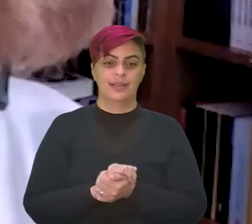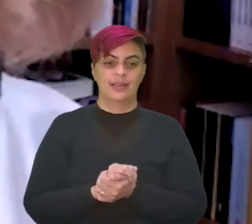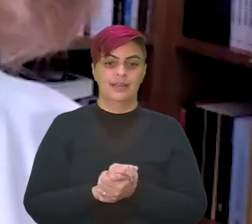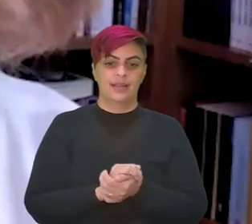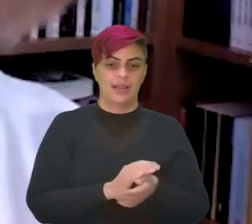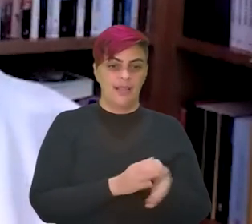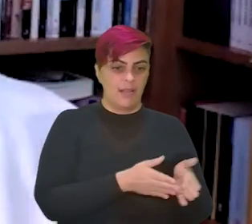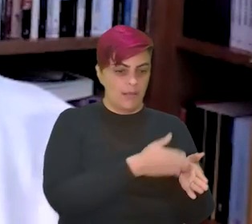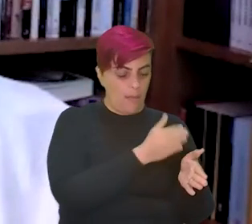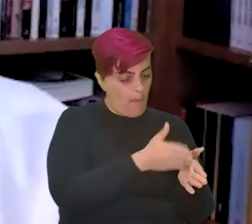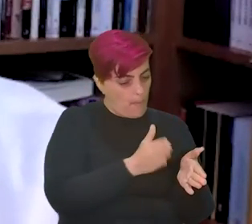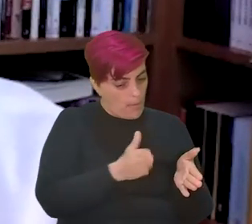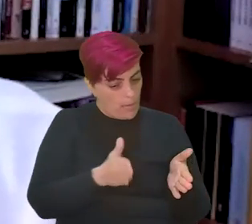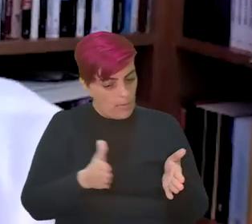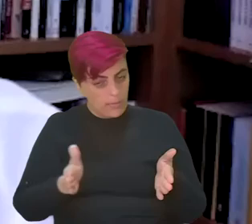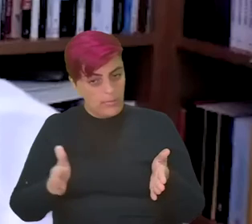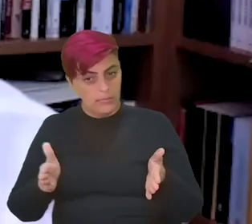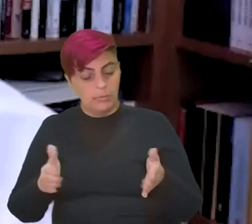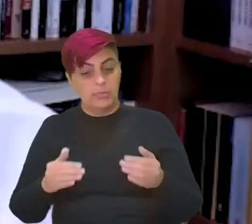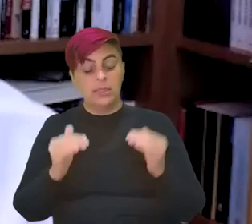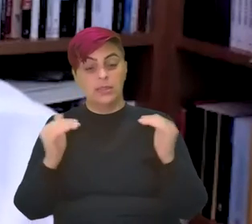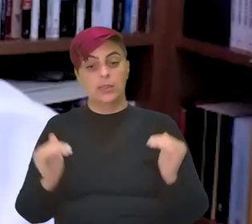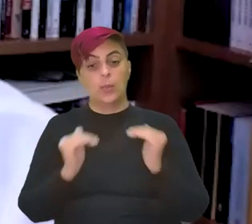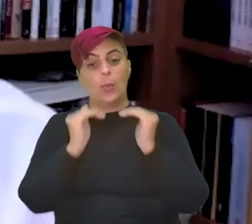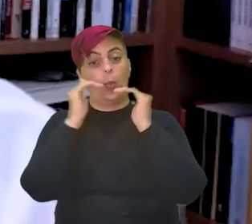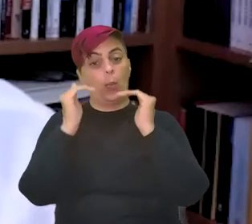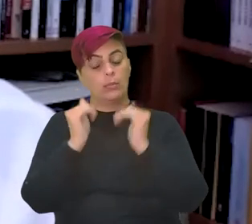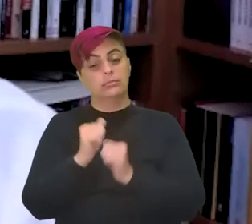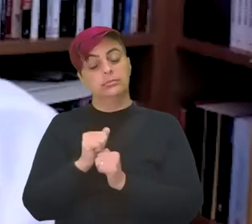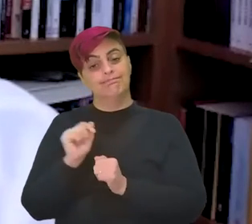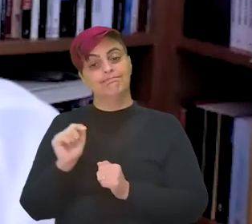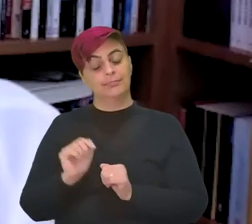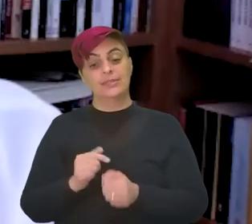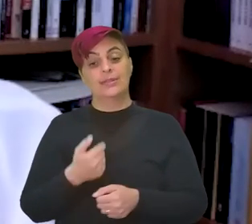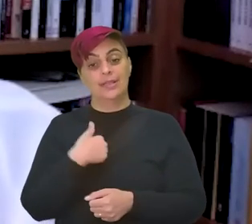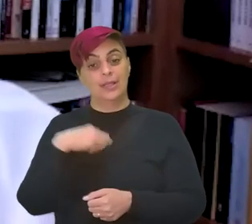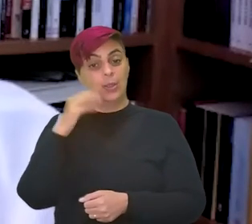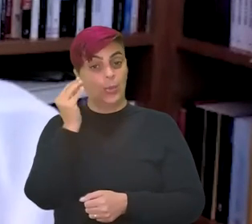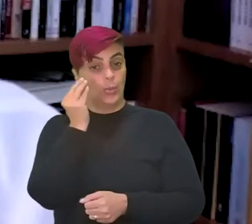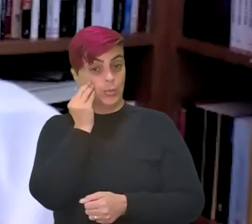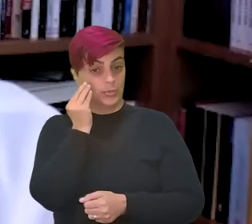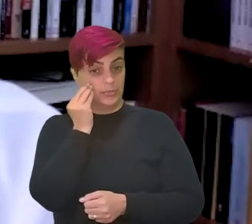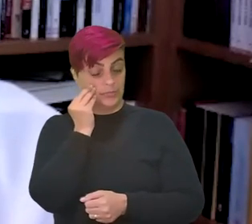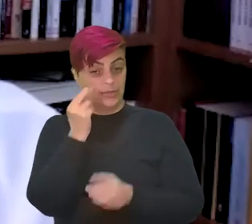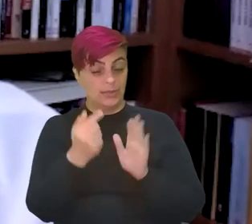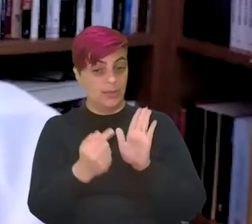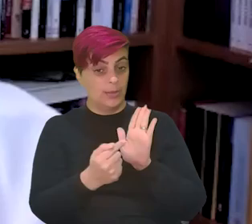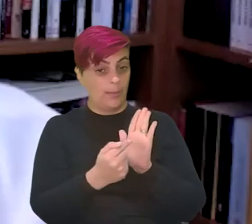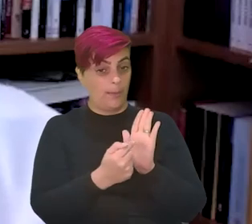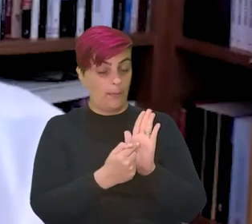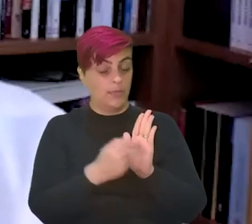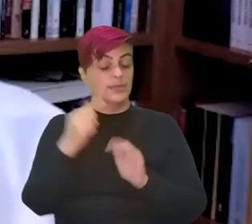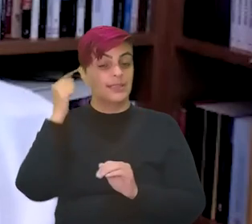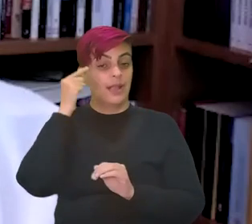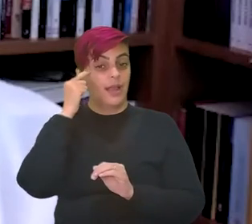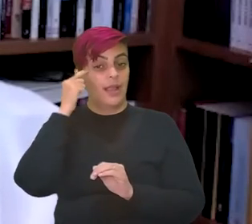as décadas seguintes deram razão a ele, né, e isso que eu tentei chamar